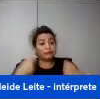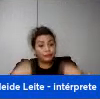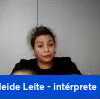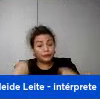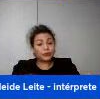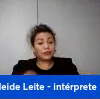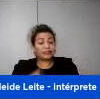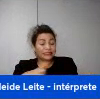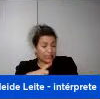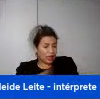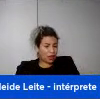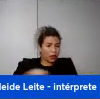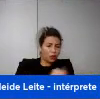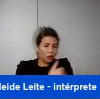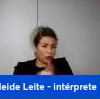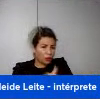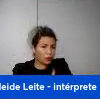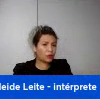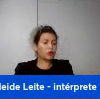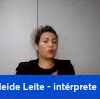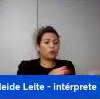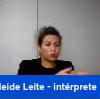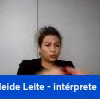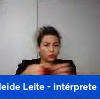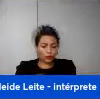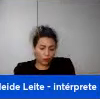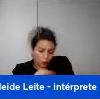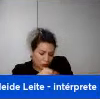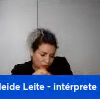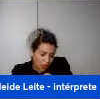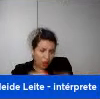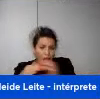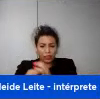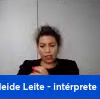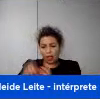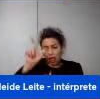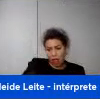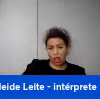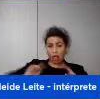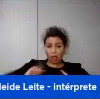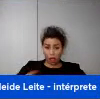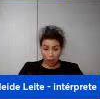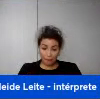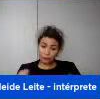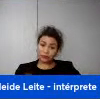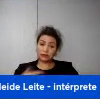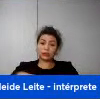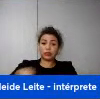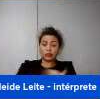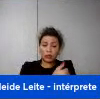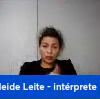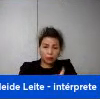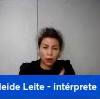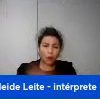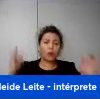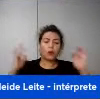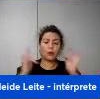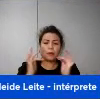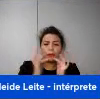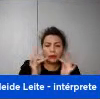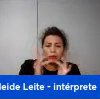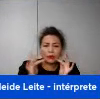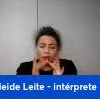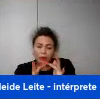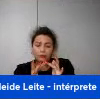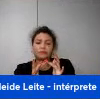ter uma estratégia, né, os organismos, desde uma célula até o ser humano, eu preciso ter uma estratégia para lidar